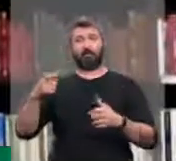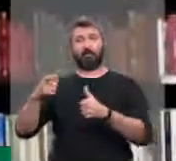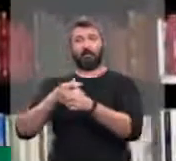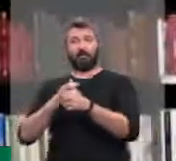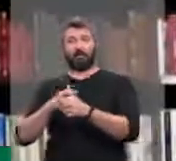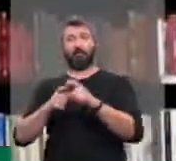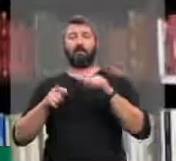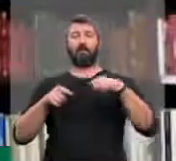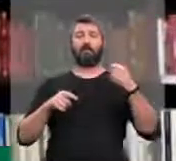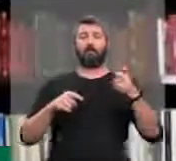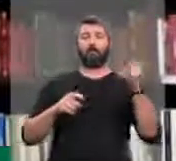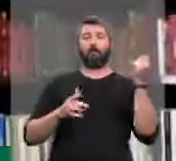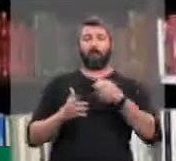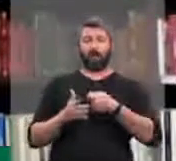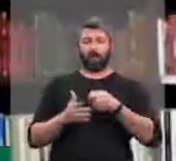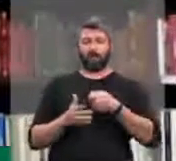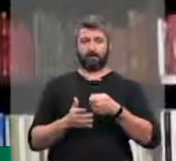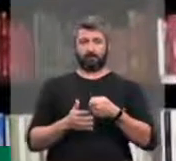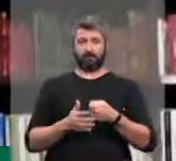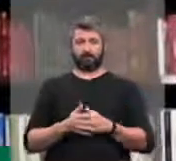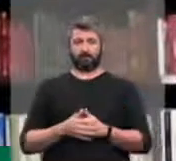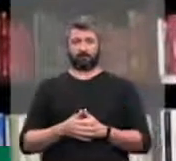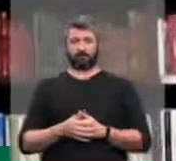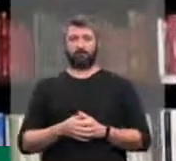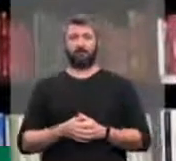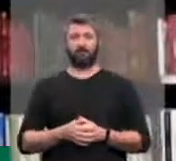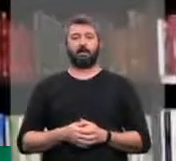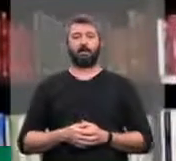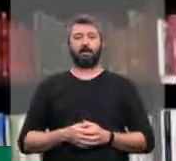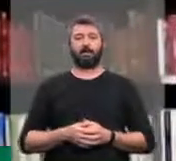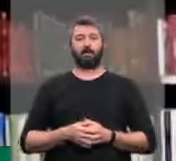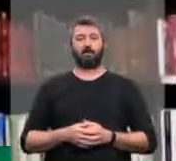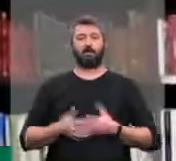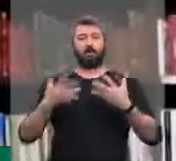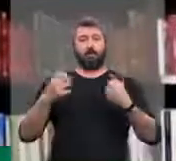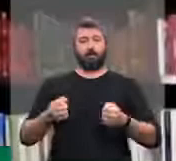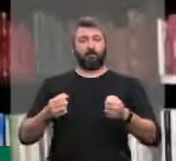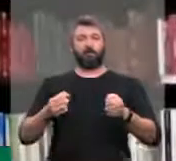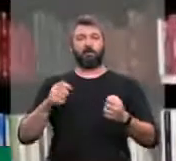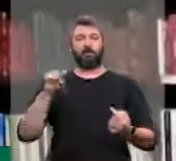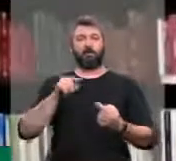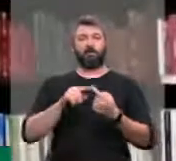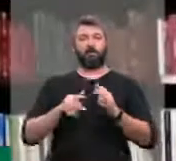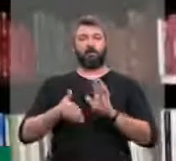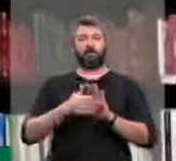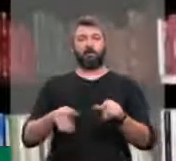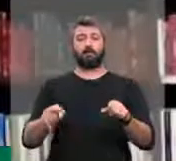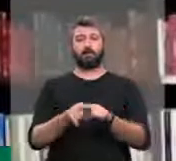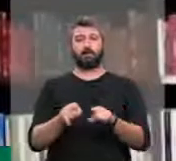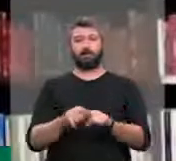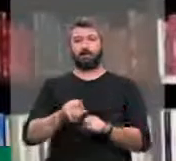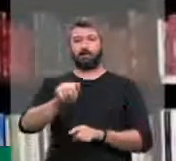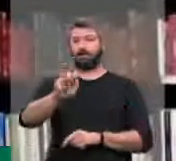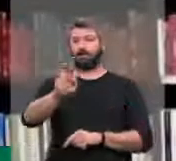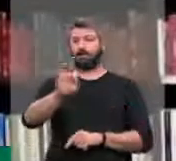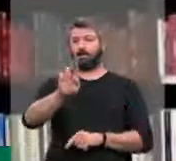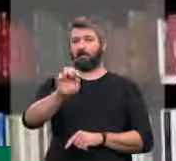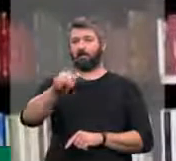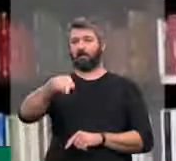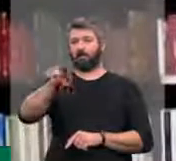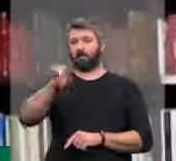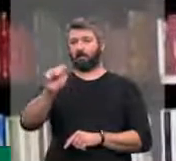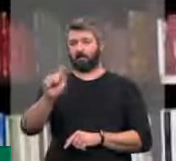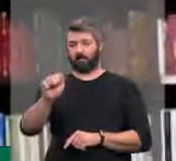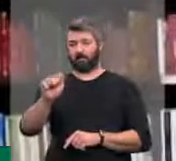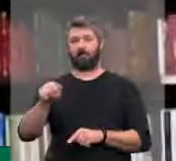nos litígios a que se refere a proposição. Inicialmente, vamos estender o alcance da medida também para as autarquias e fundações